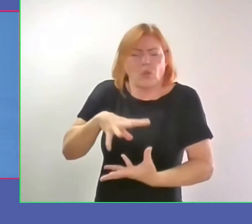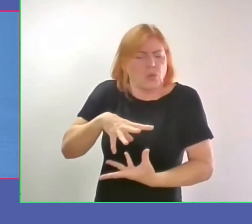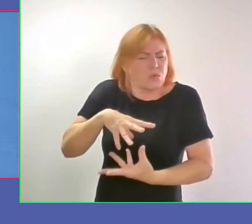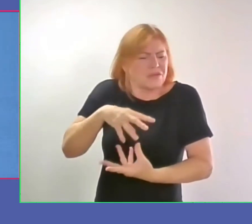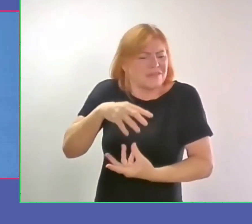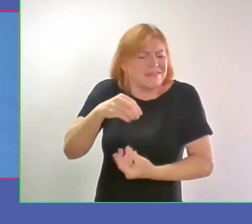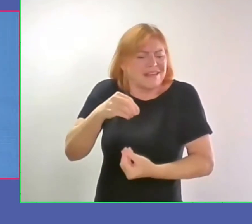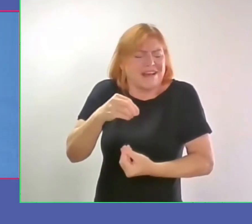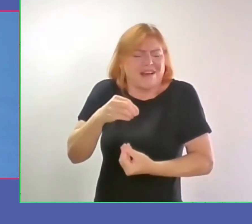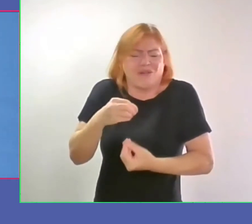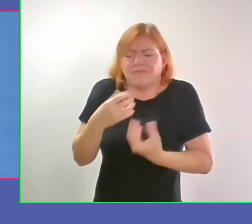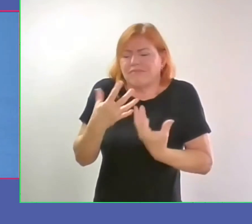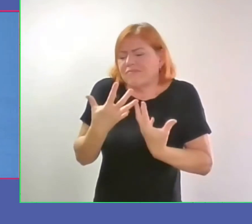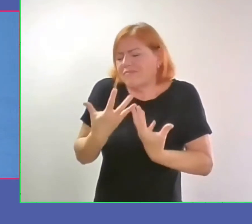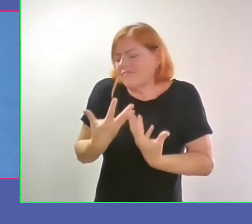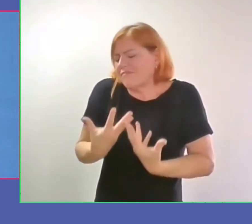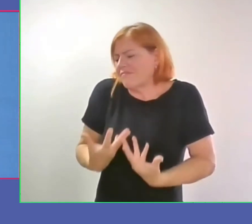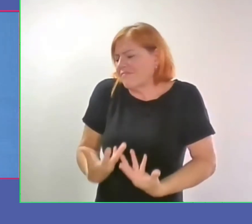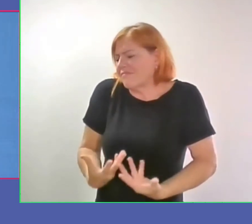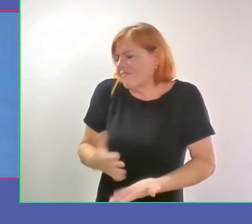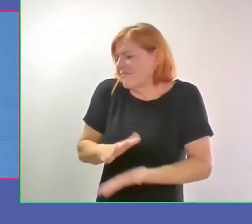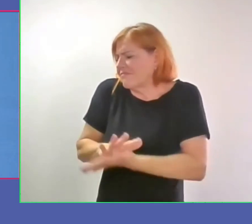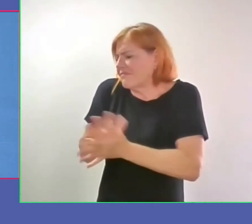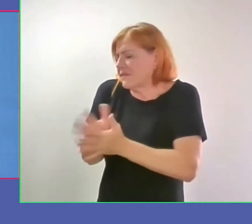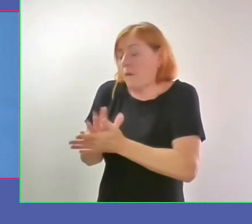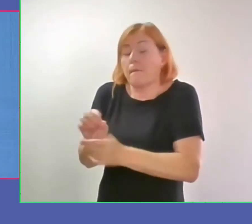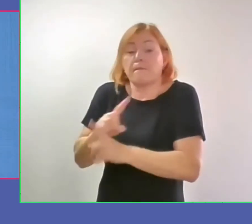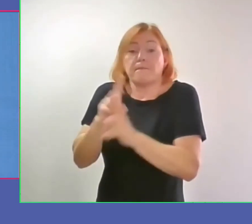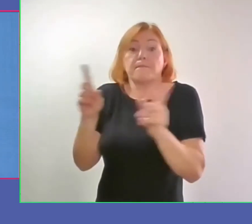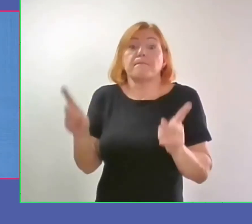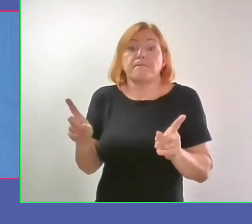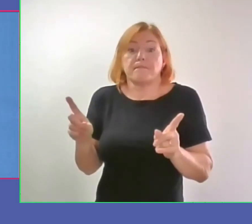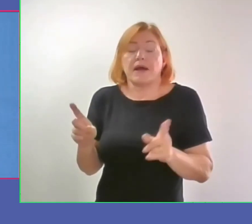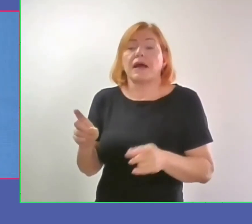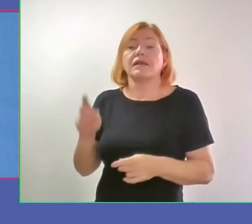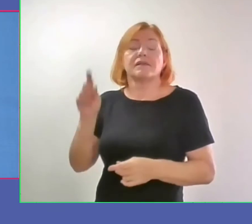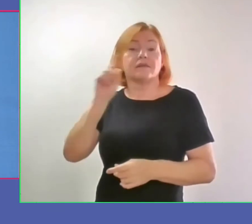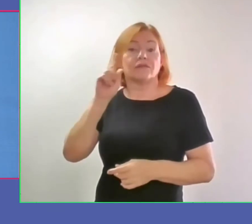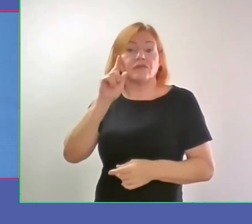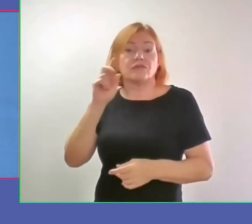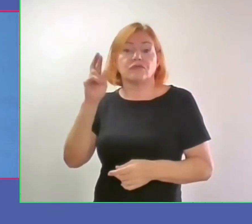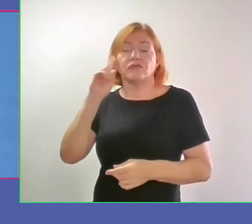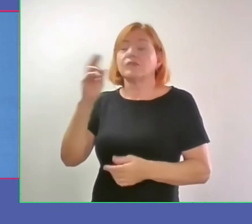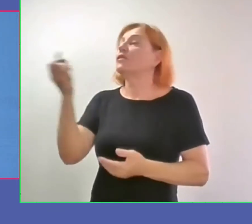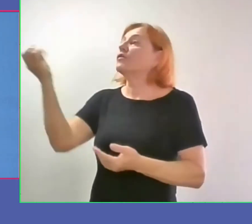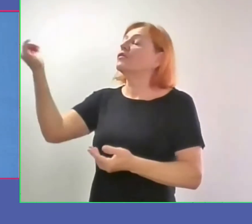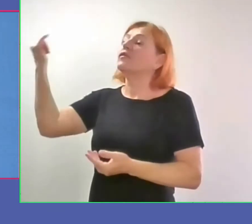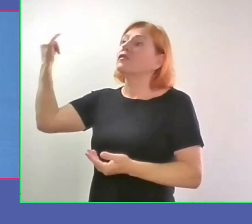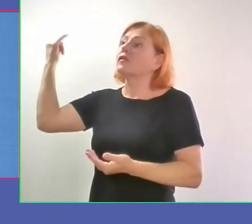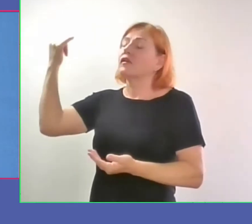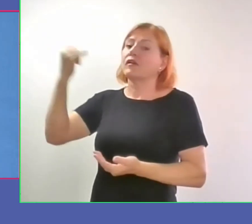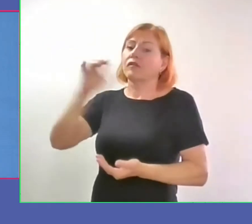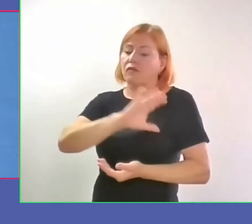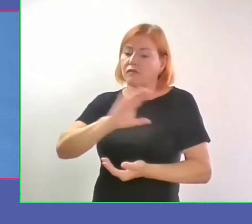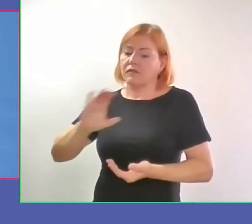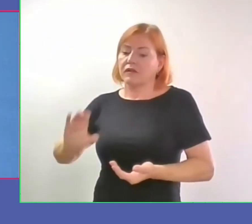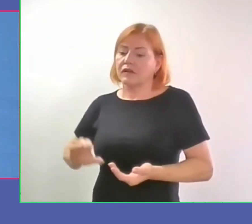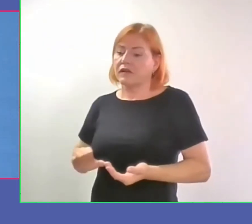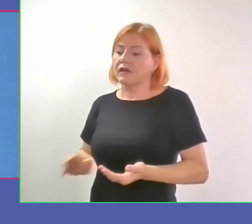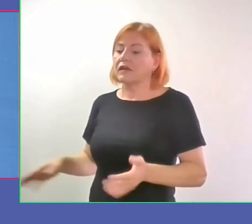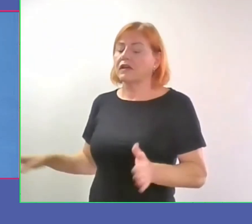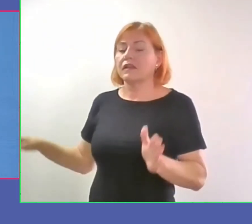um dia Deus teve misericórdia de nós e enviou Cristo, enviou o Rei do reino dos céus para nos salvar, tirar